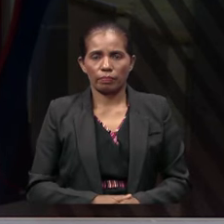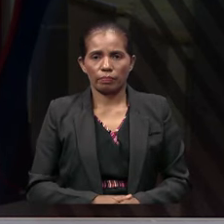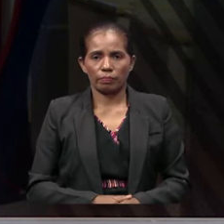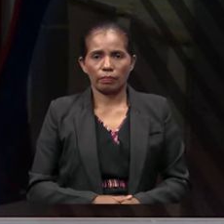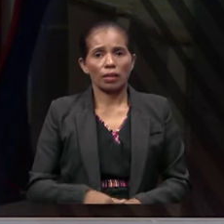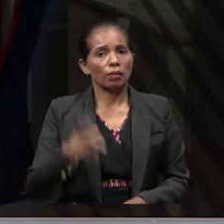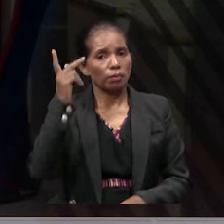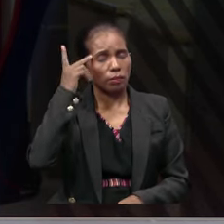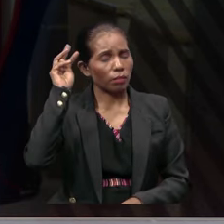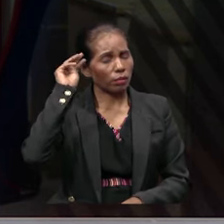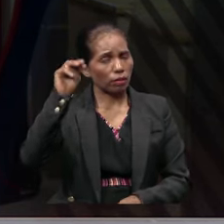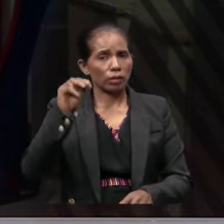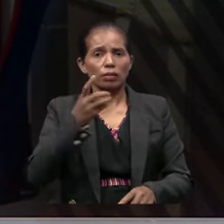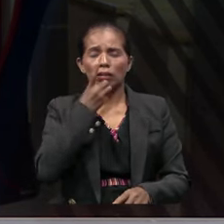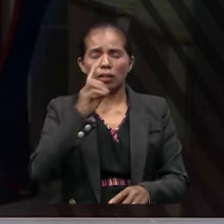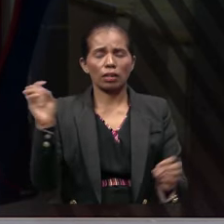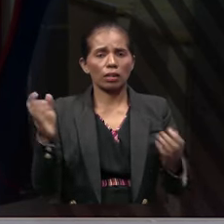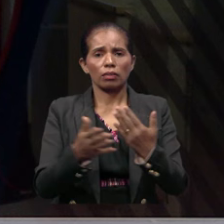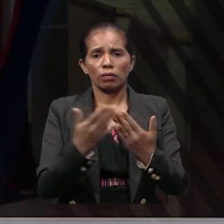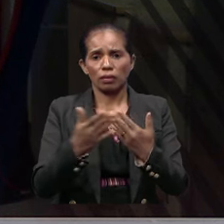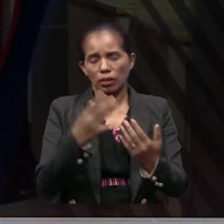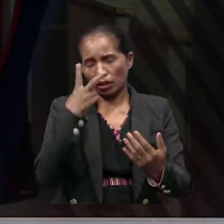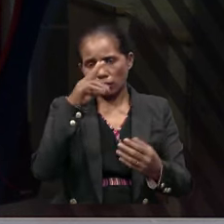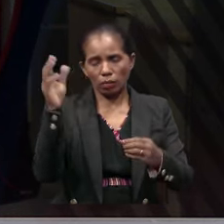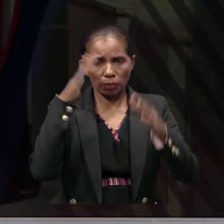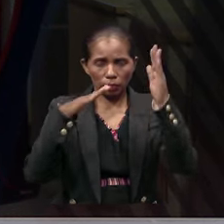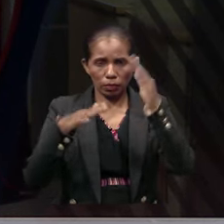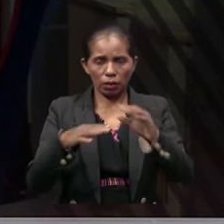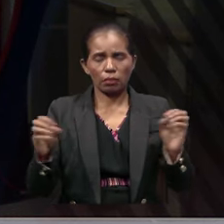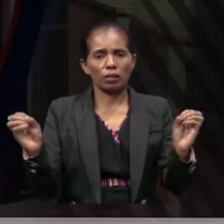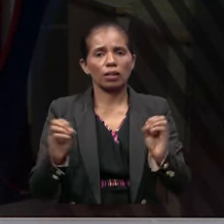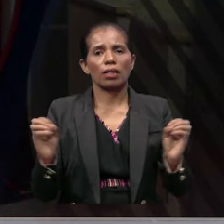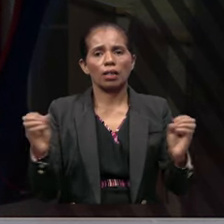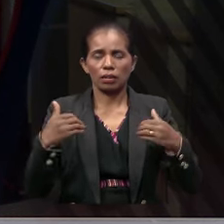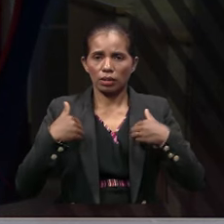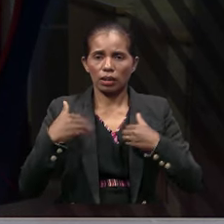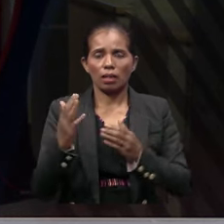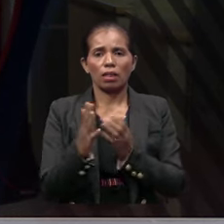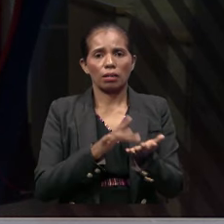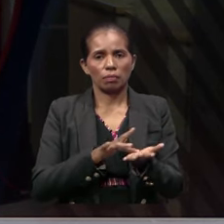Primeiro-ministro declara la fácil a resolver problema falta em Moruc.